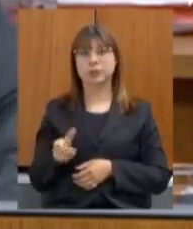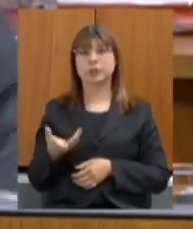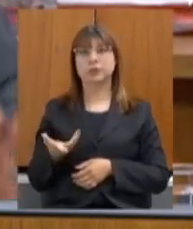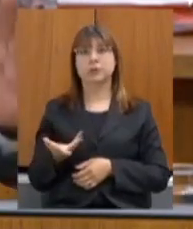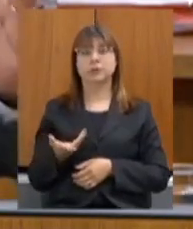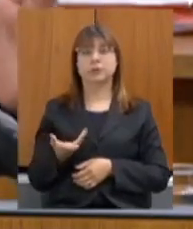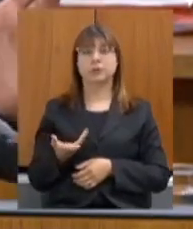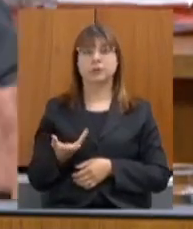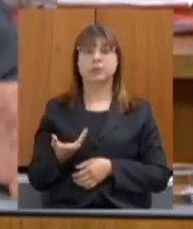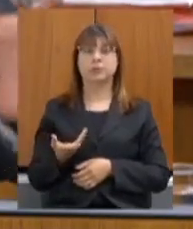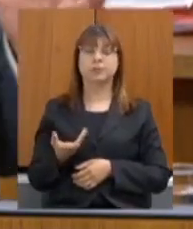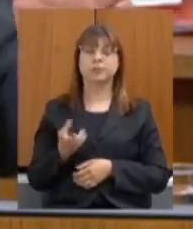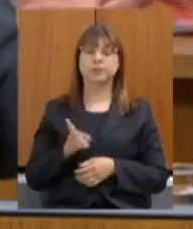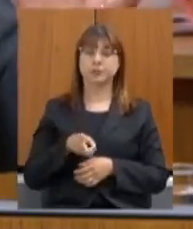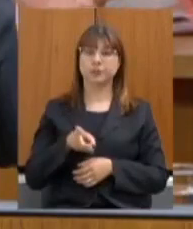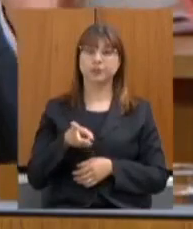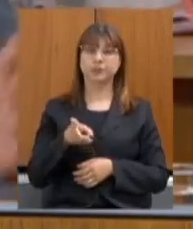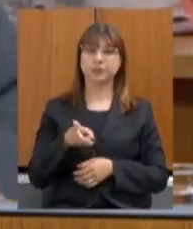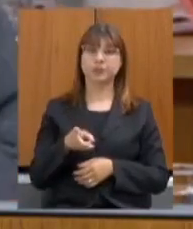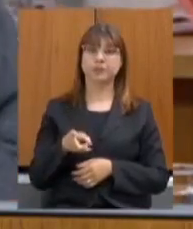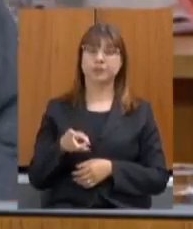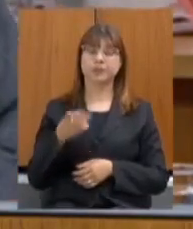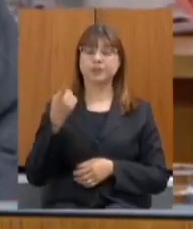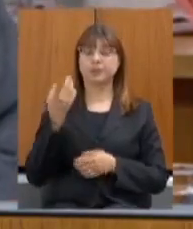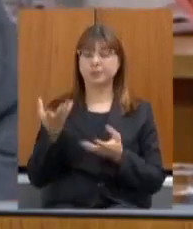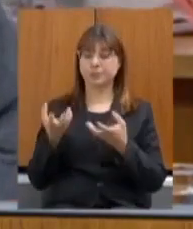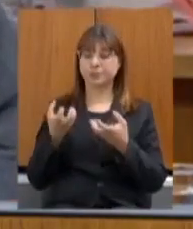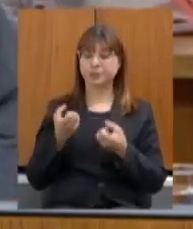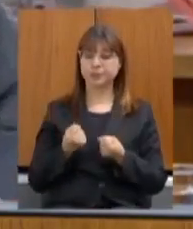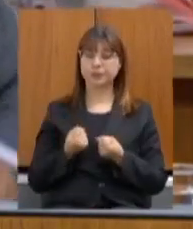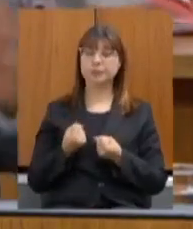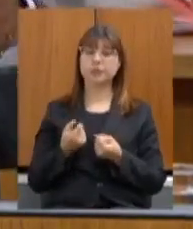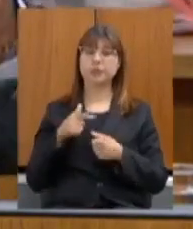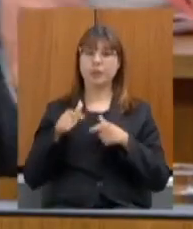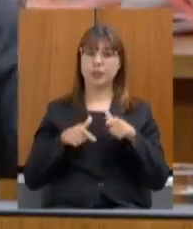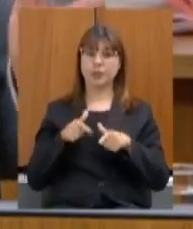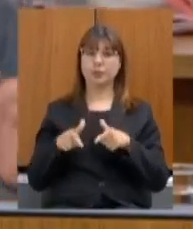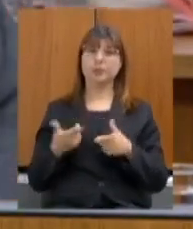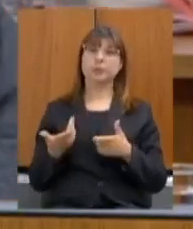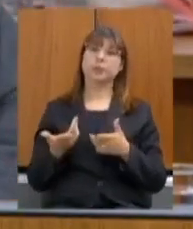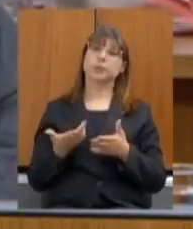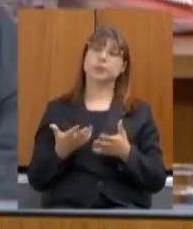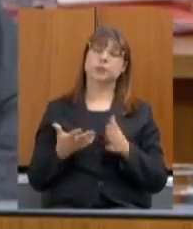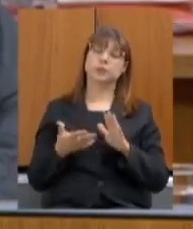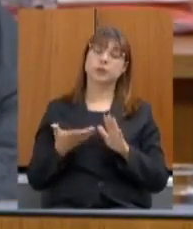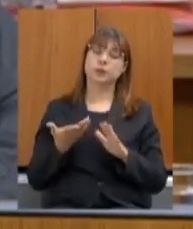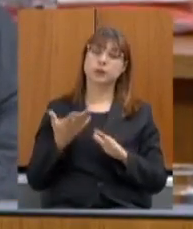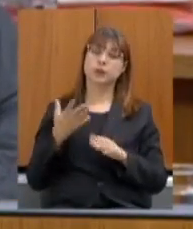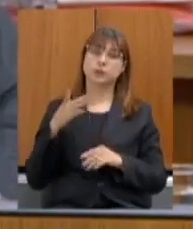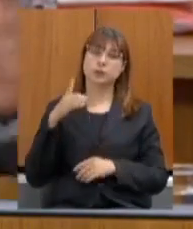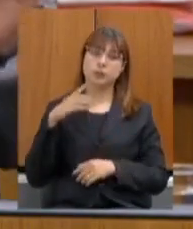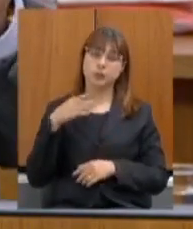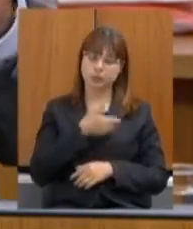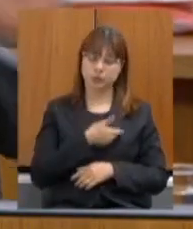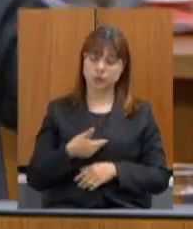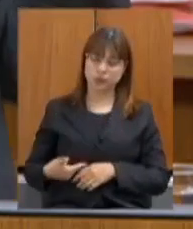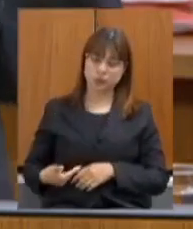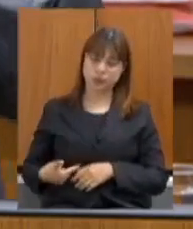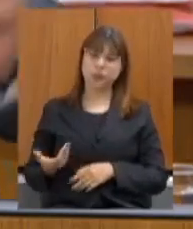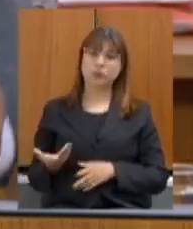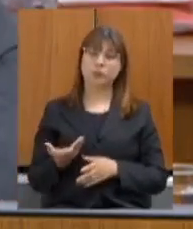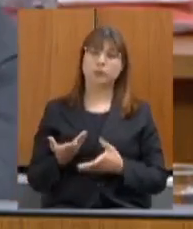pautado exclusivamente de recepcionar as matérias do governador e também dando pela consonalidade, legalidade e